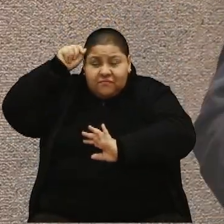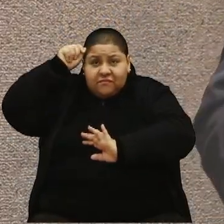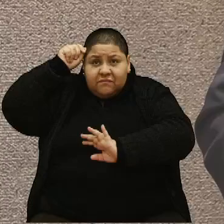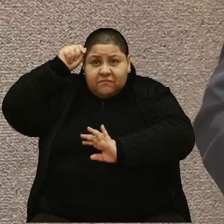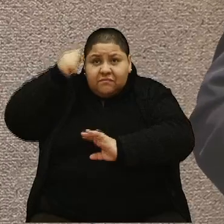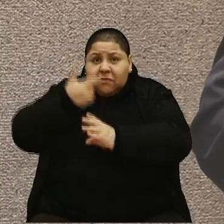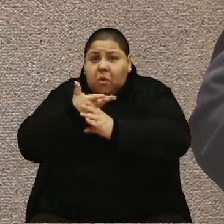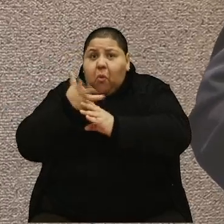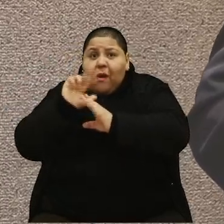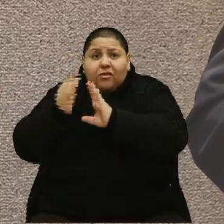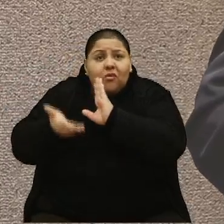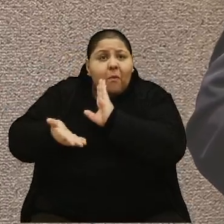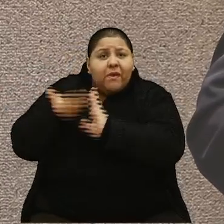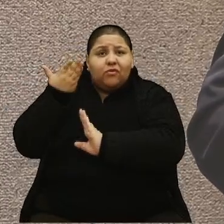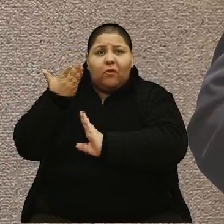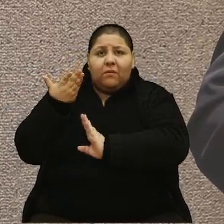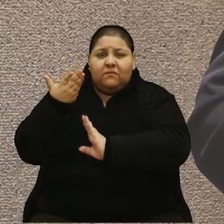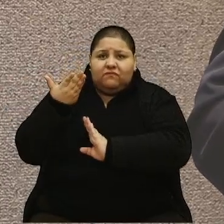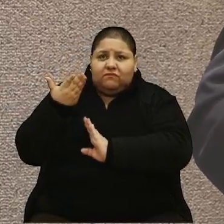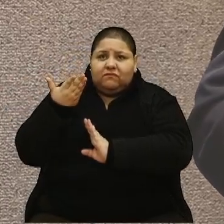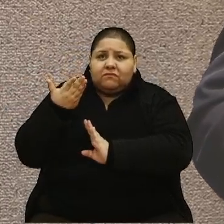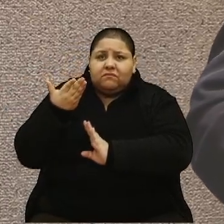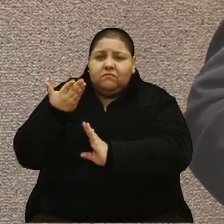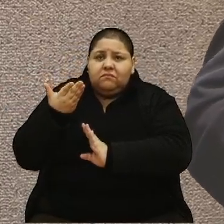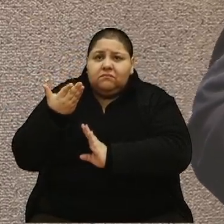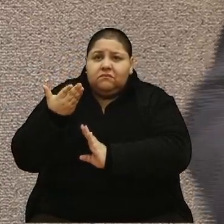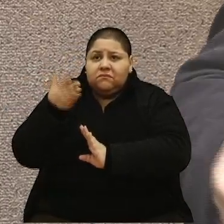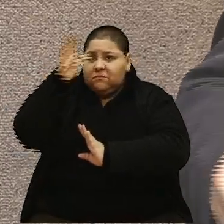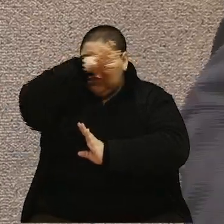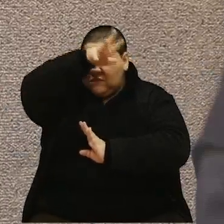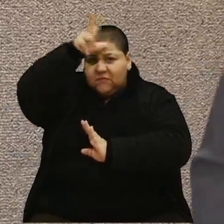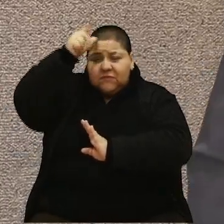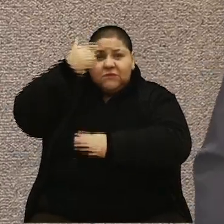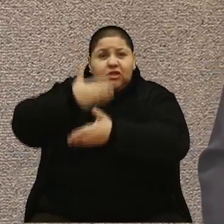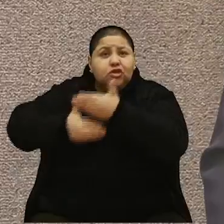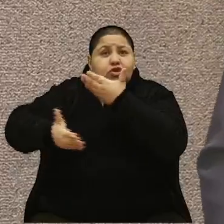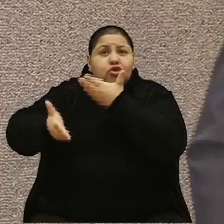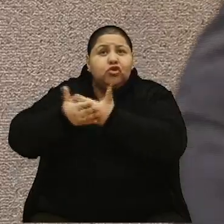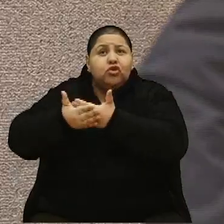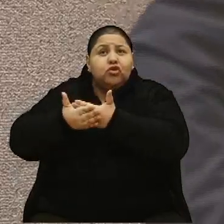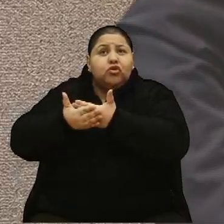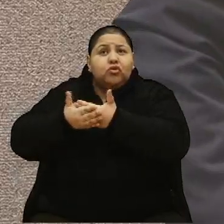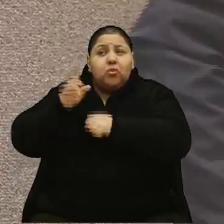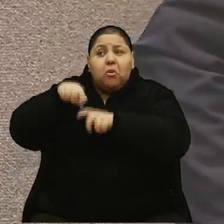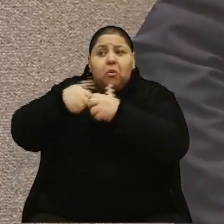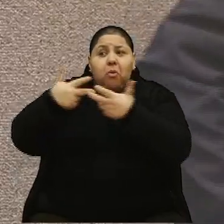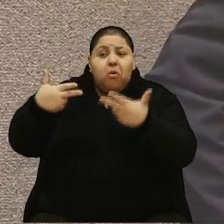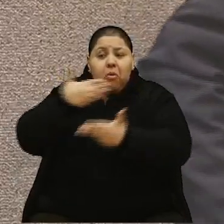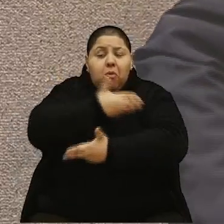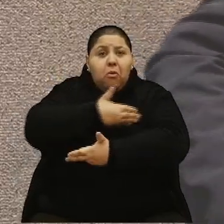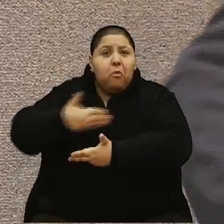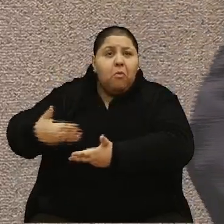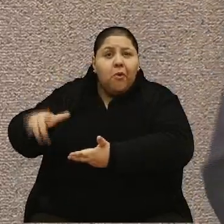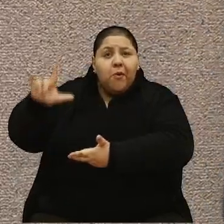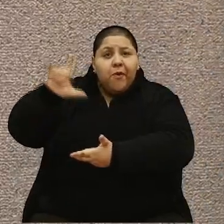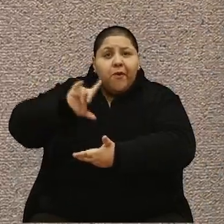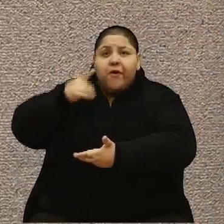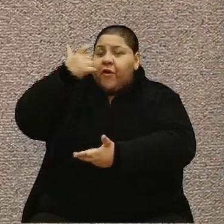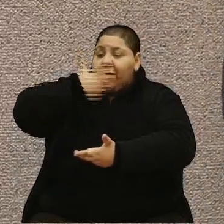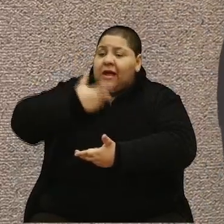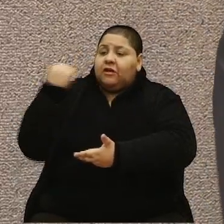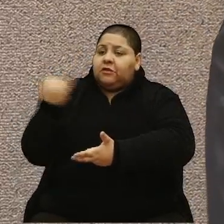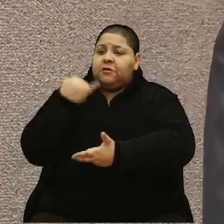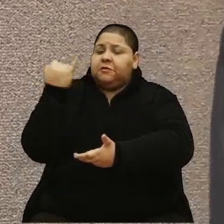quanto não aumentou. Um município com todos os aparelhos públicos que nós temos. Então, acho